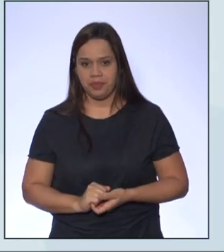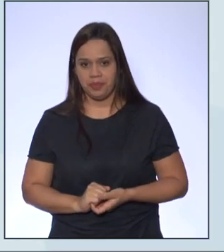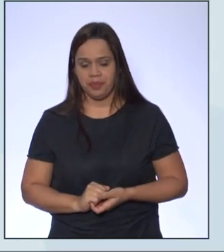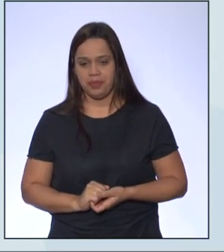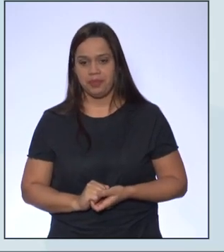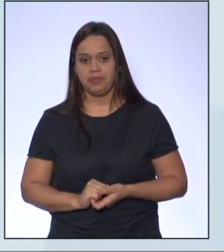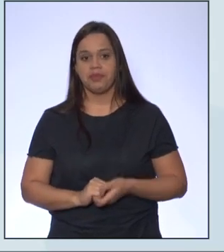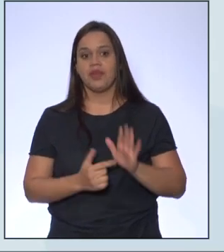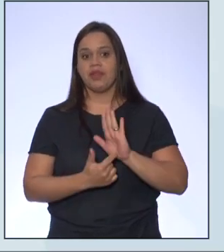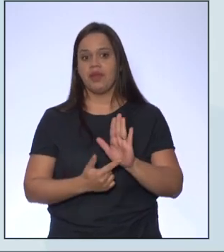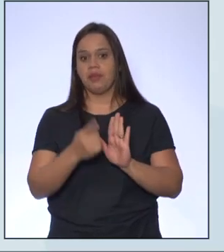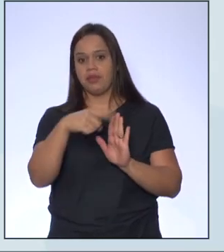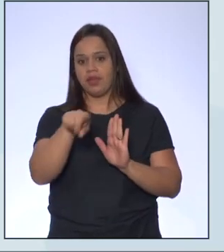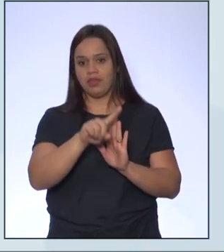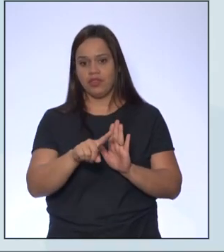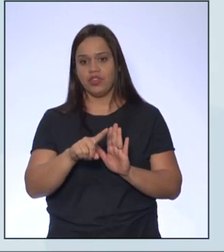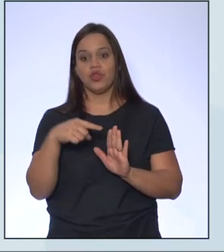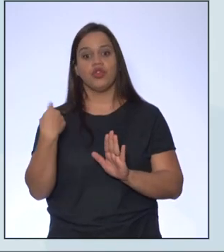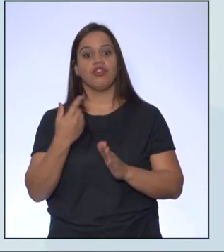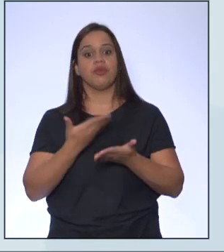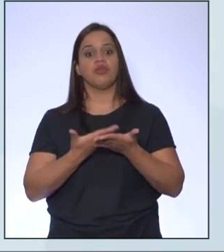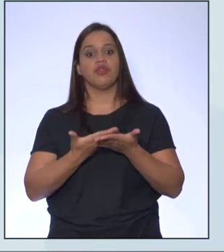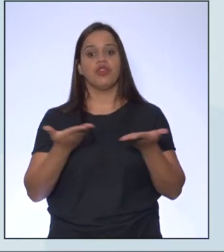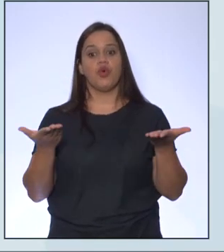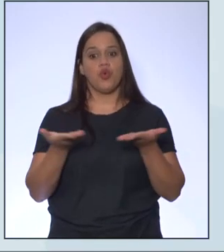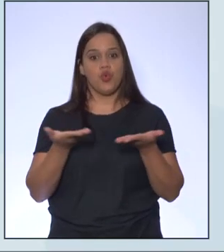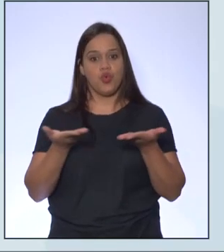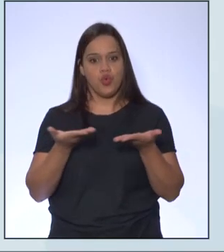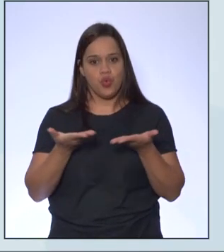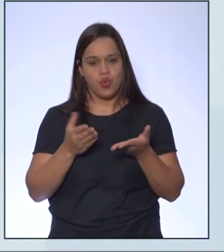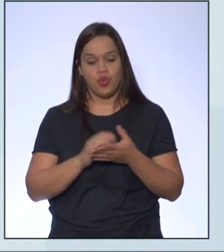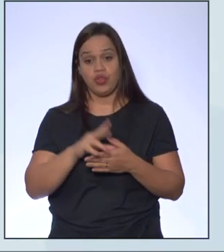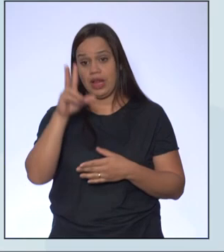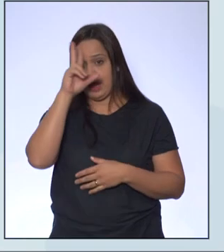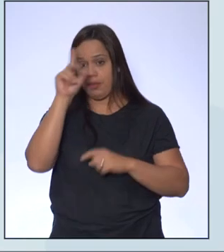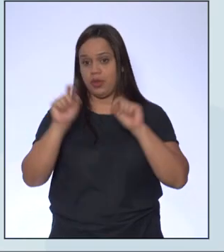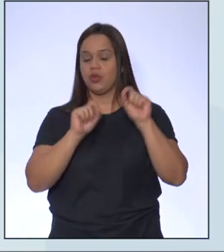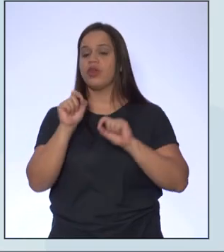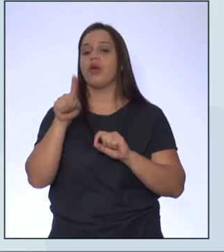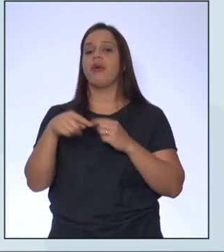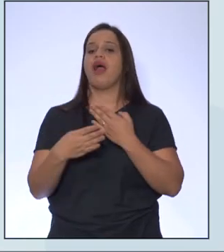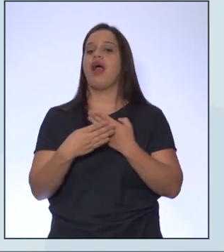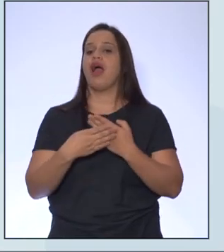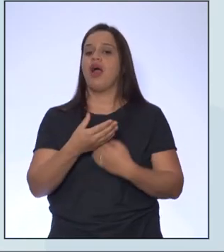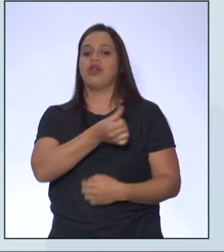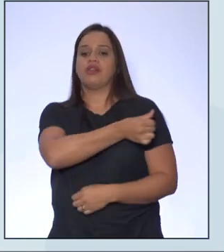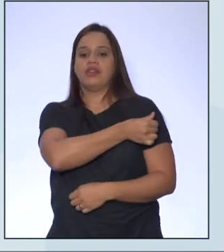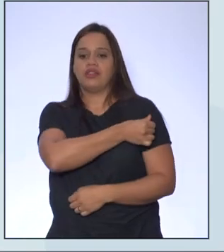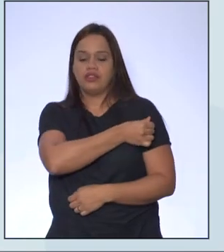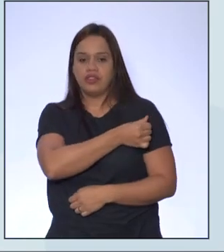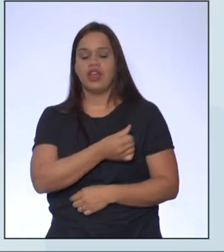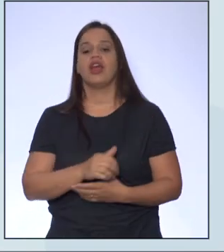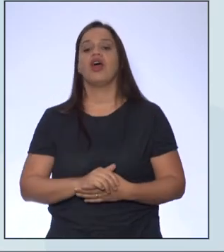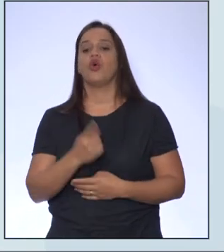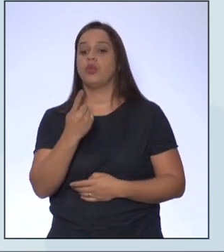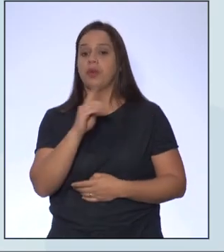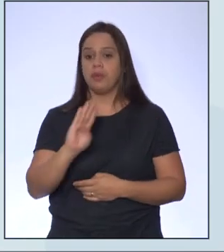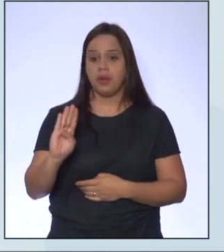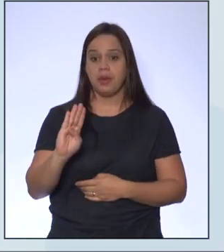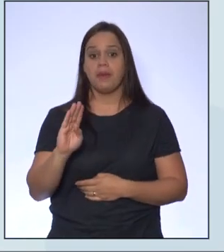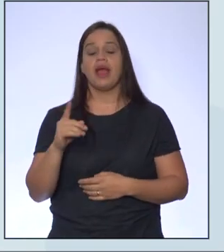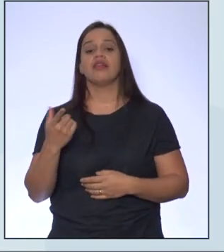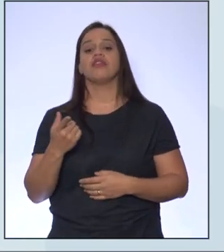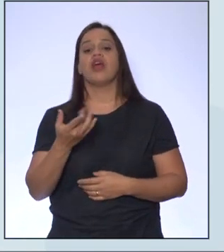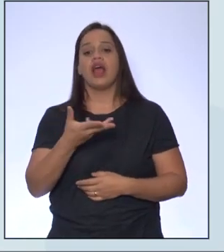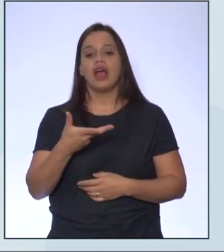Então, aí nós temos o que nós vamos trabalhar no dia de hoje. Lembrando que é uma aula do 6º ano, do primeiro bimestre, com a habilidade